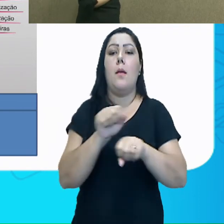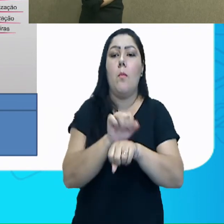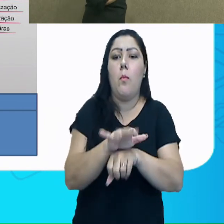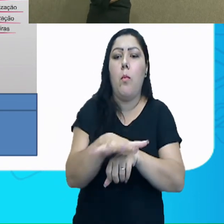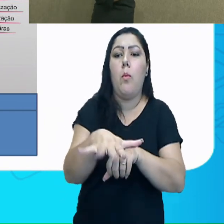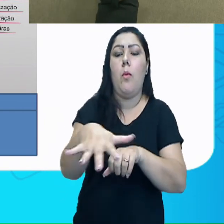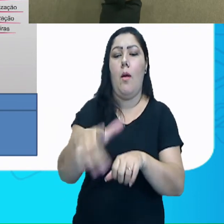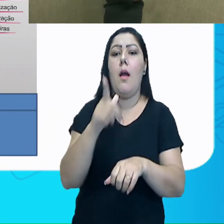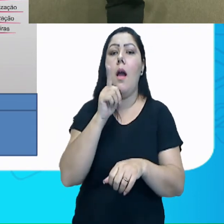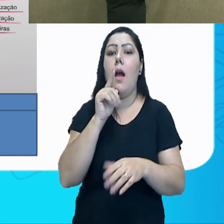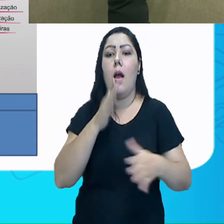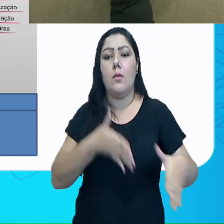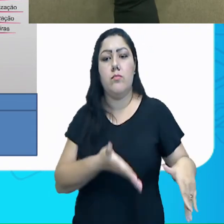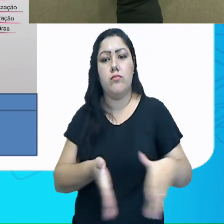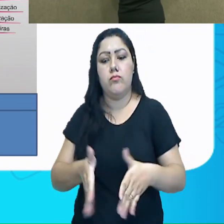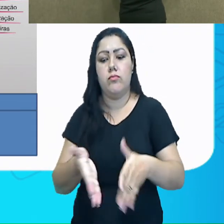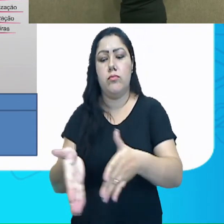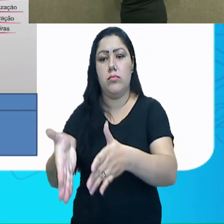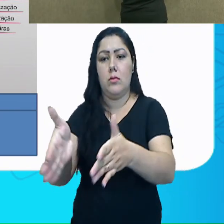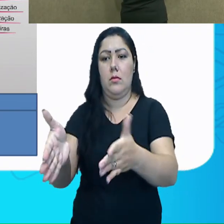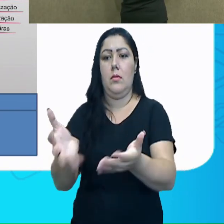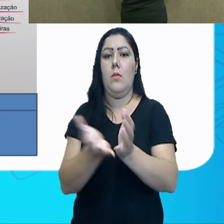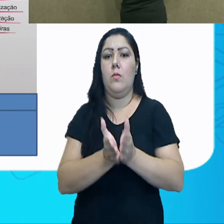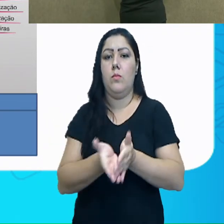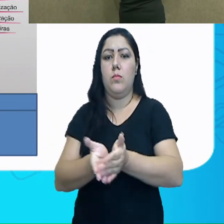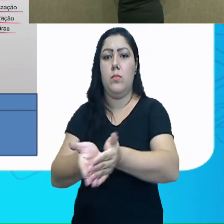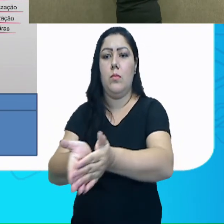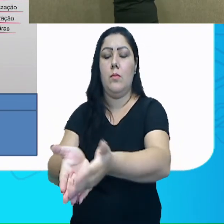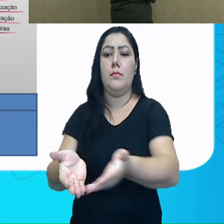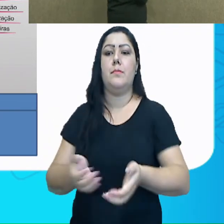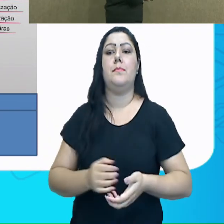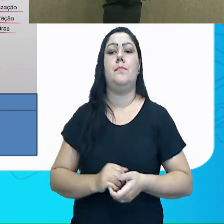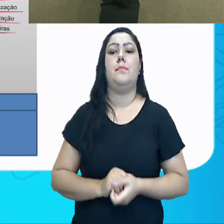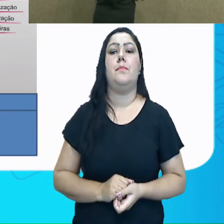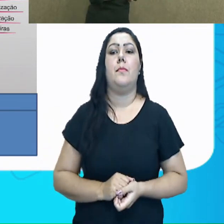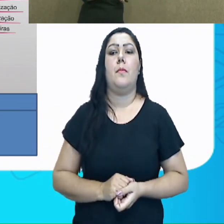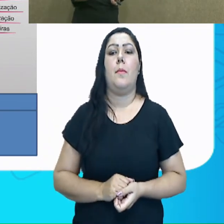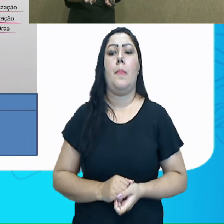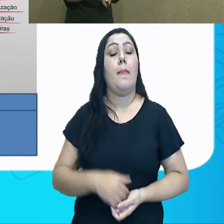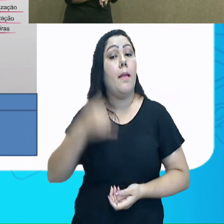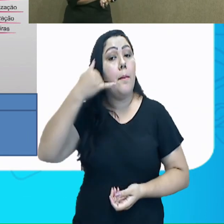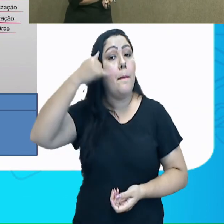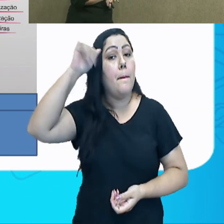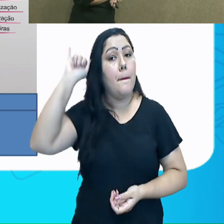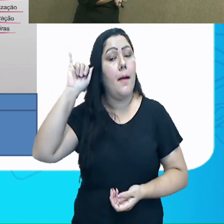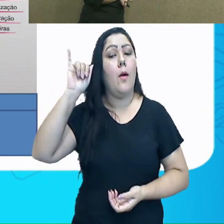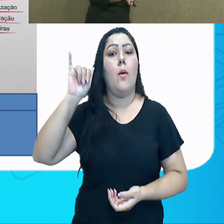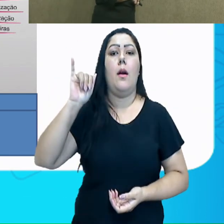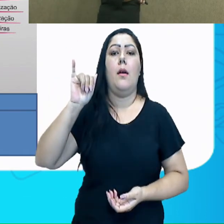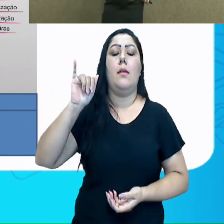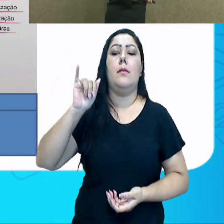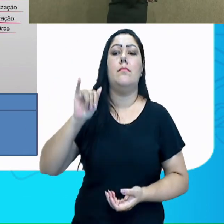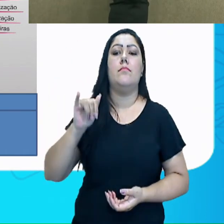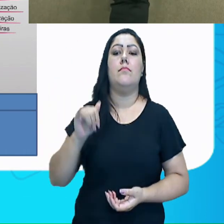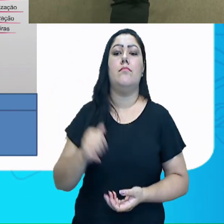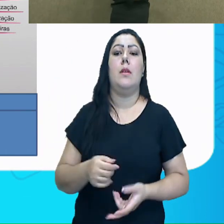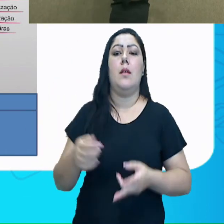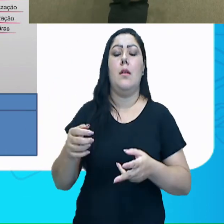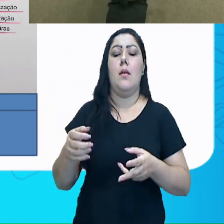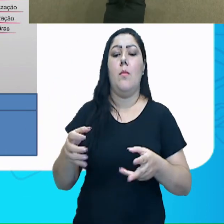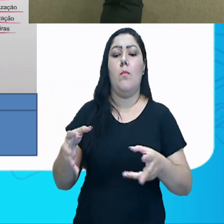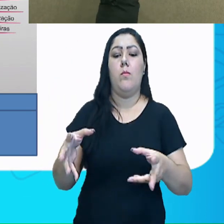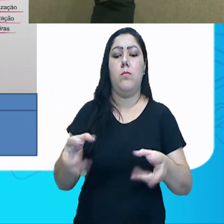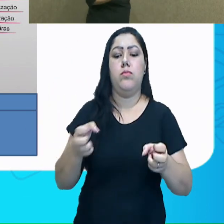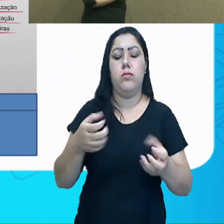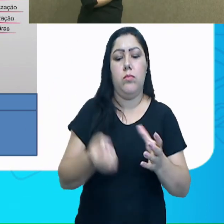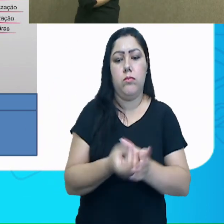fluvial. A pecuária, que era a maior economia de exploração da época, o gado, o